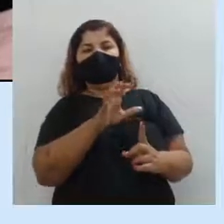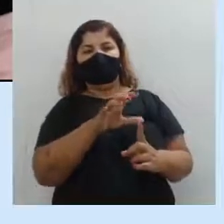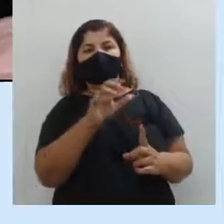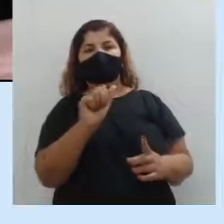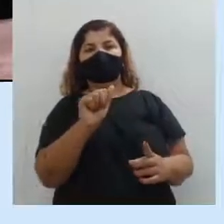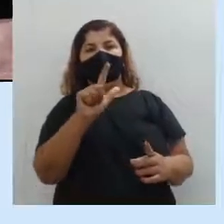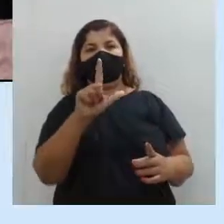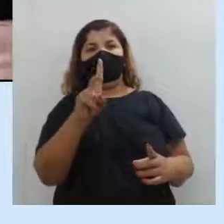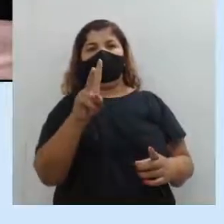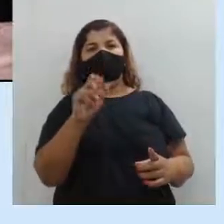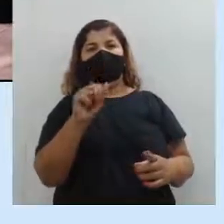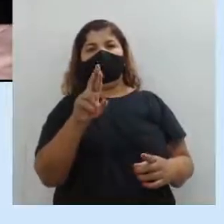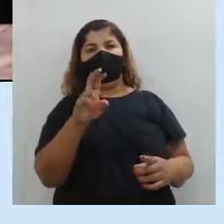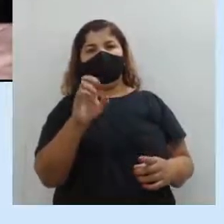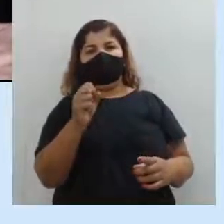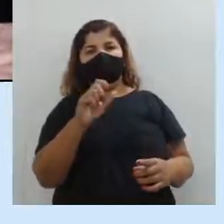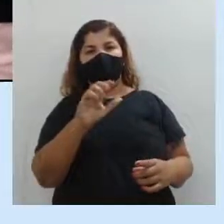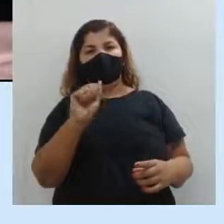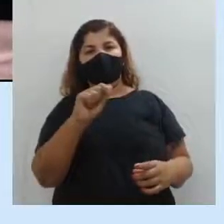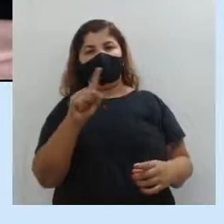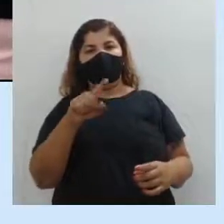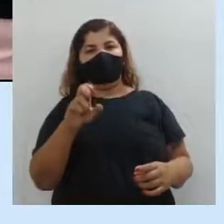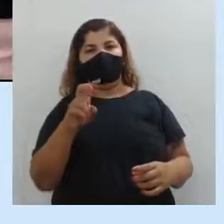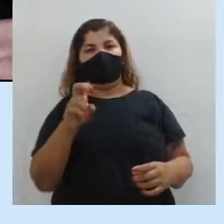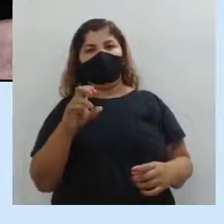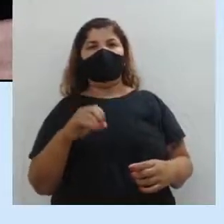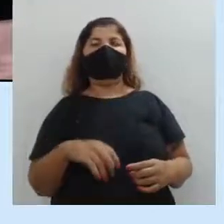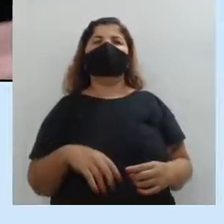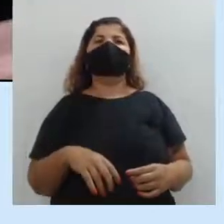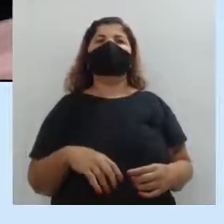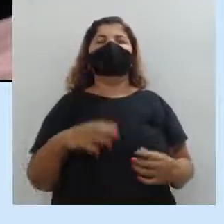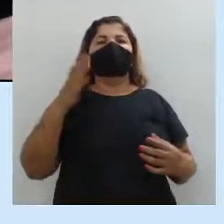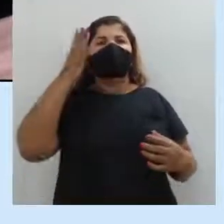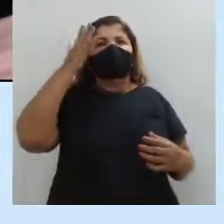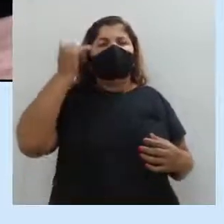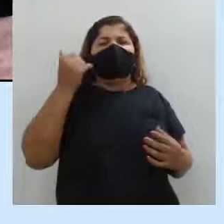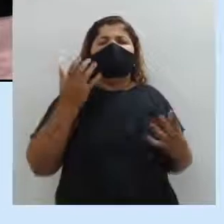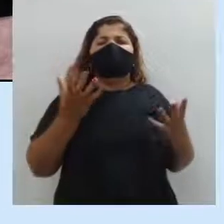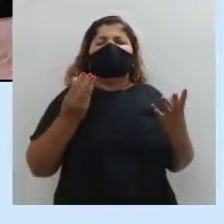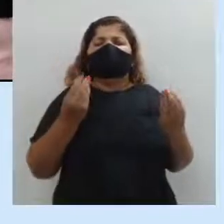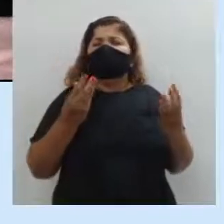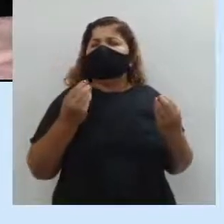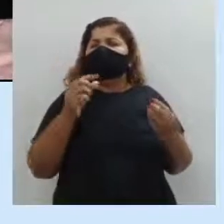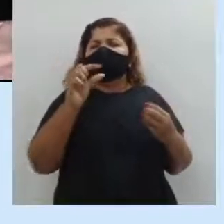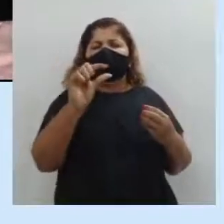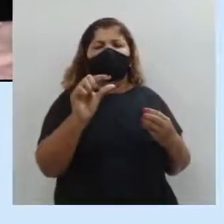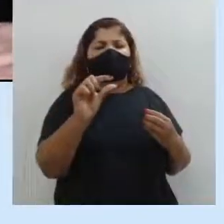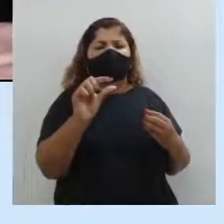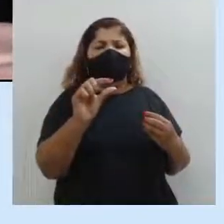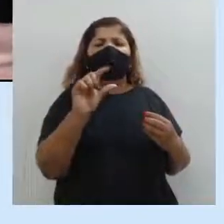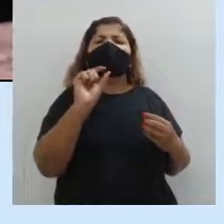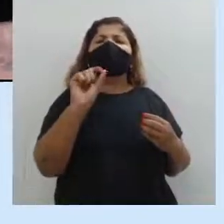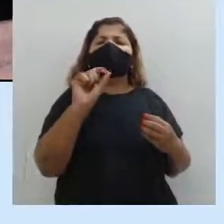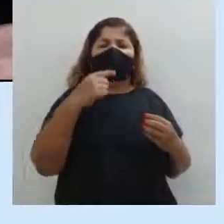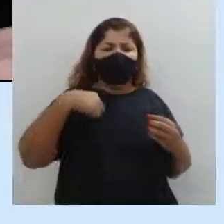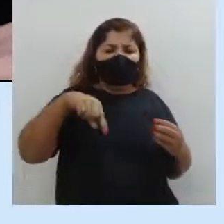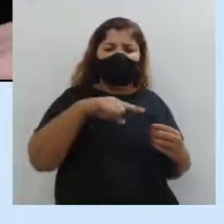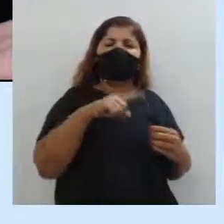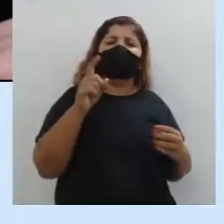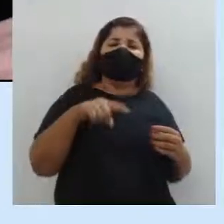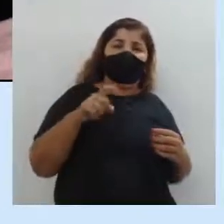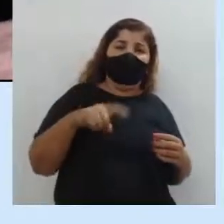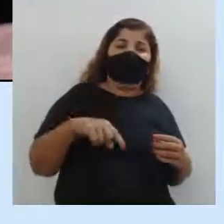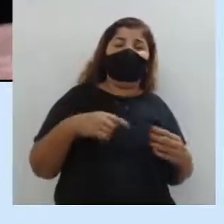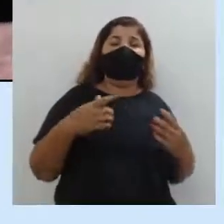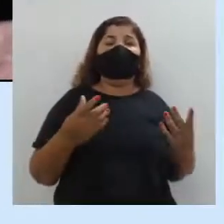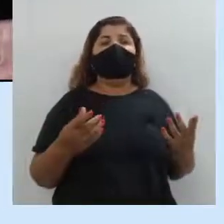Sabemos muito pouco o que nós somos e menos ainda o que podemos ser.